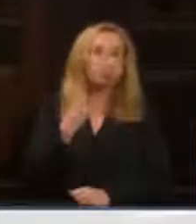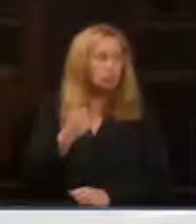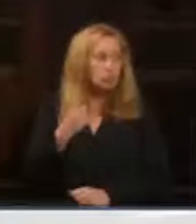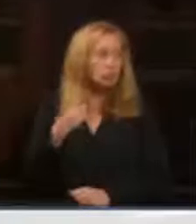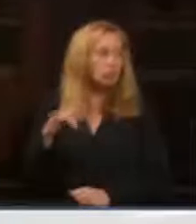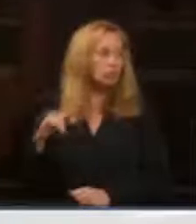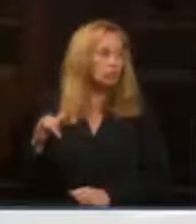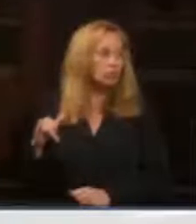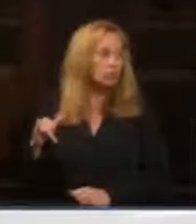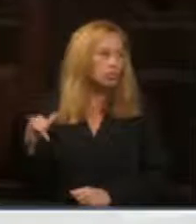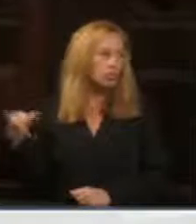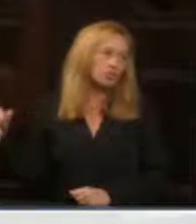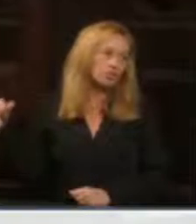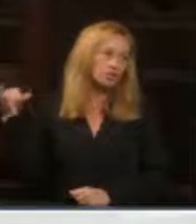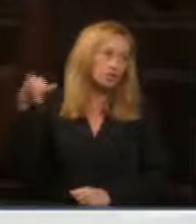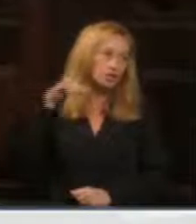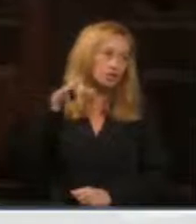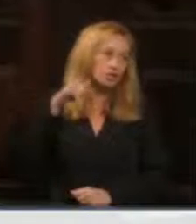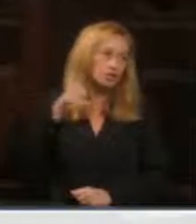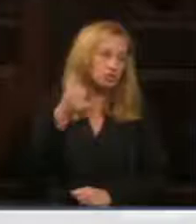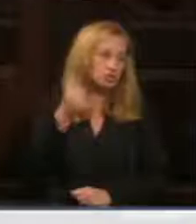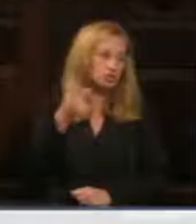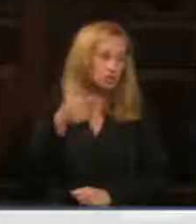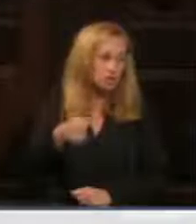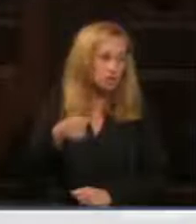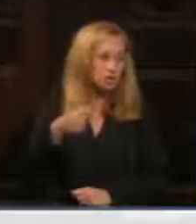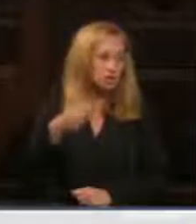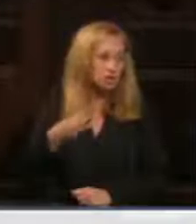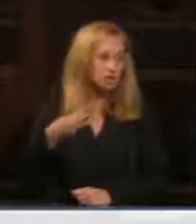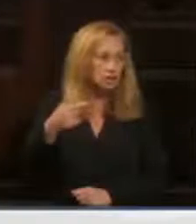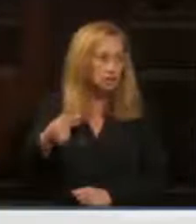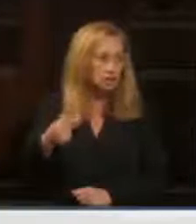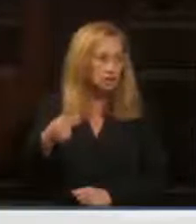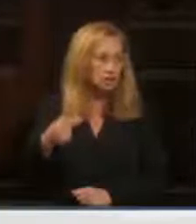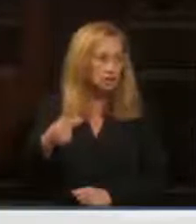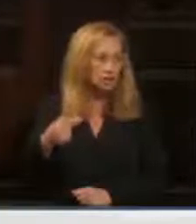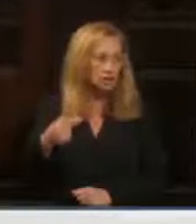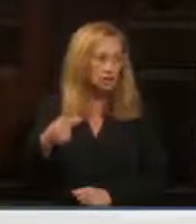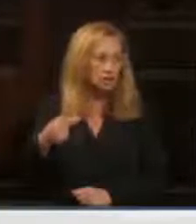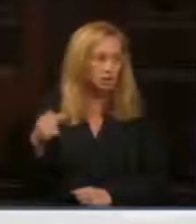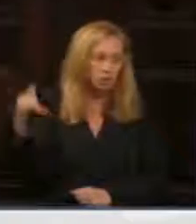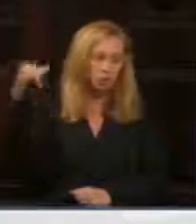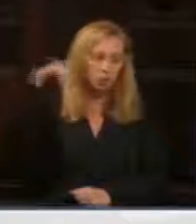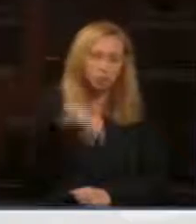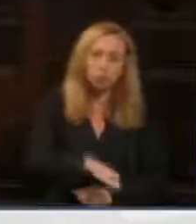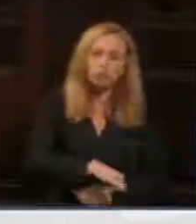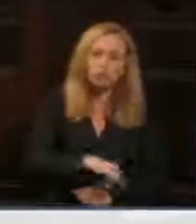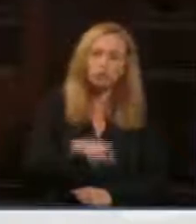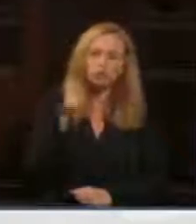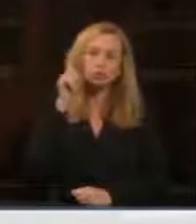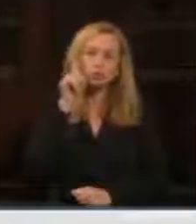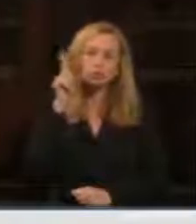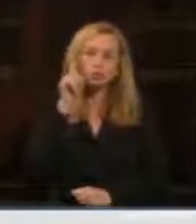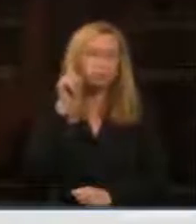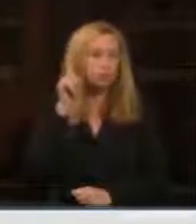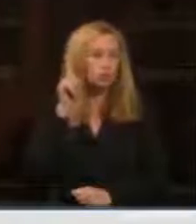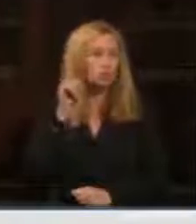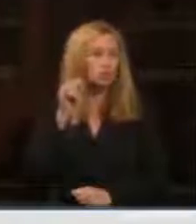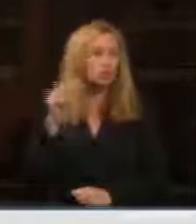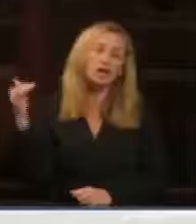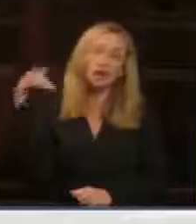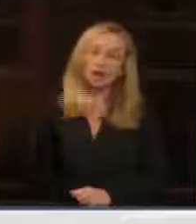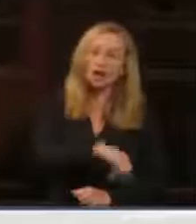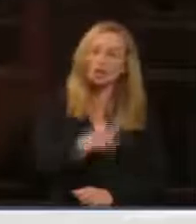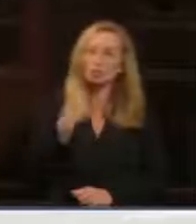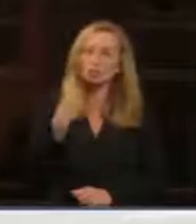no Brasil. Se você não se incomoda com isso, se os senhores deputados não se incomodam com isso, se